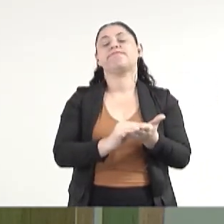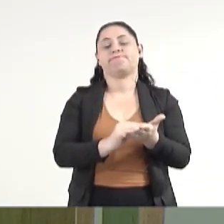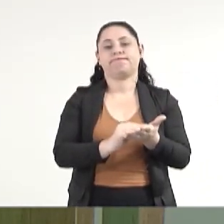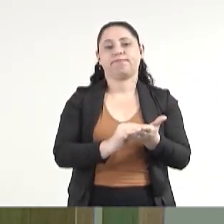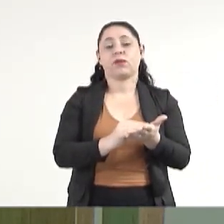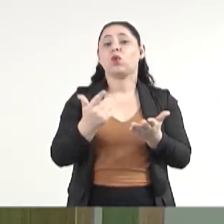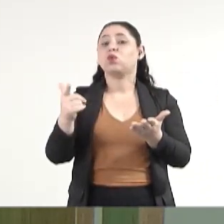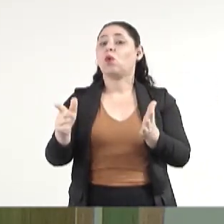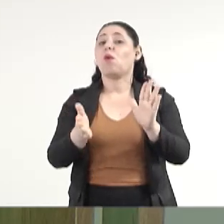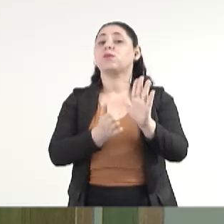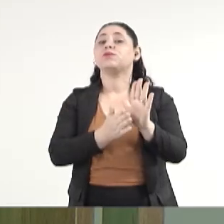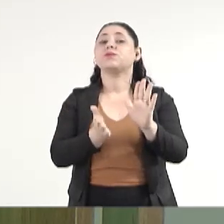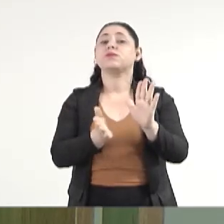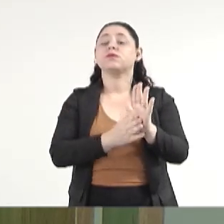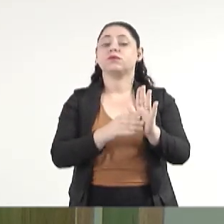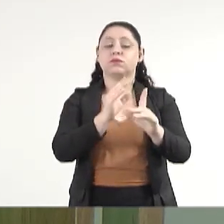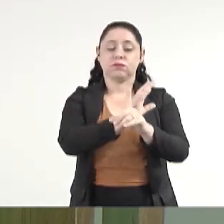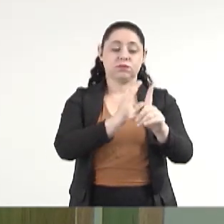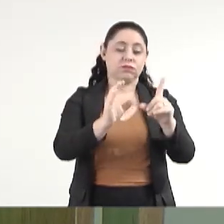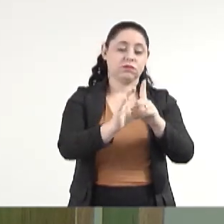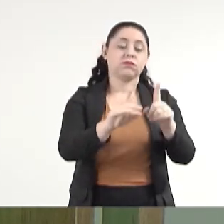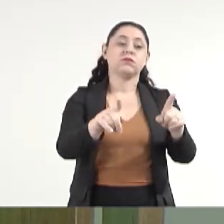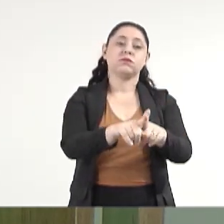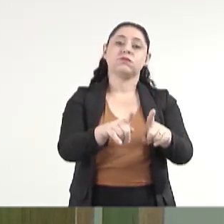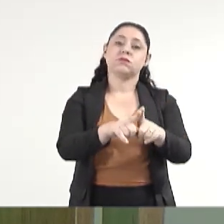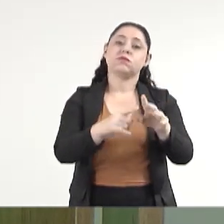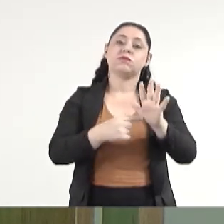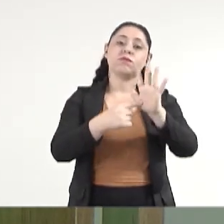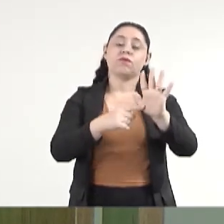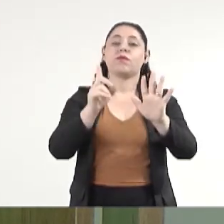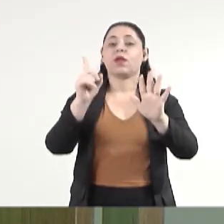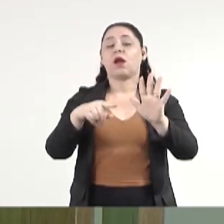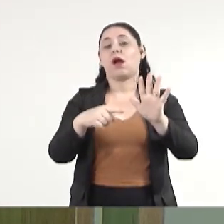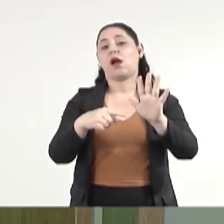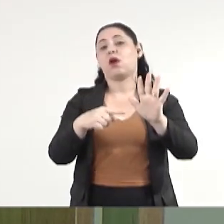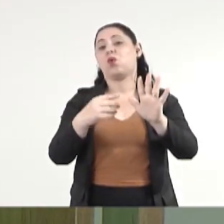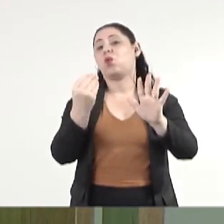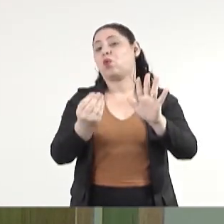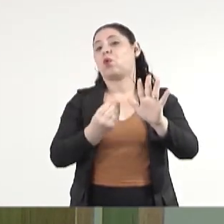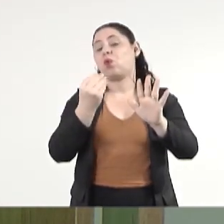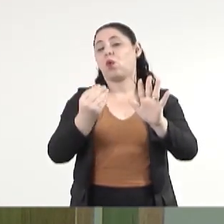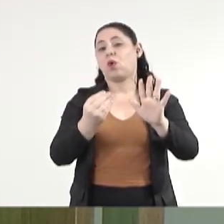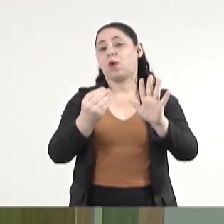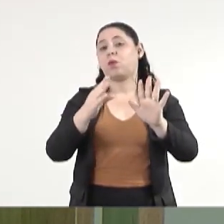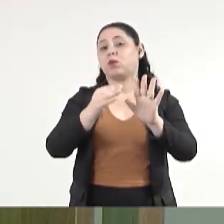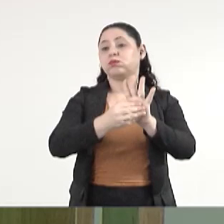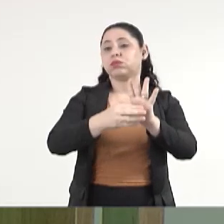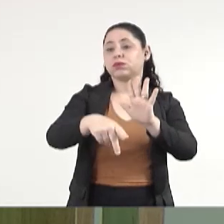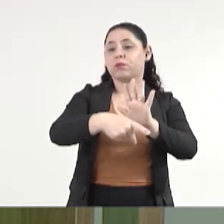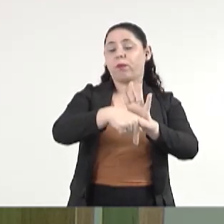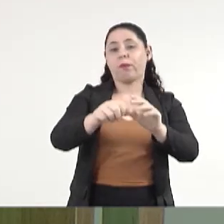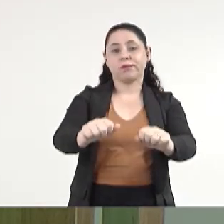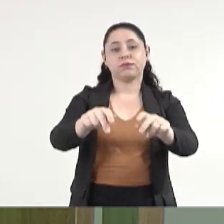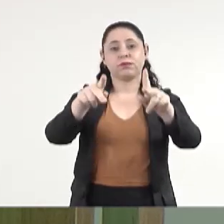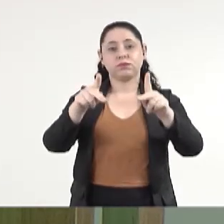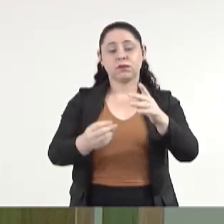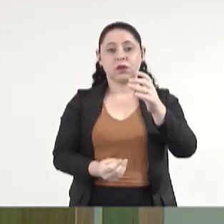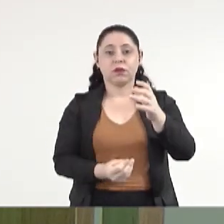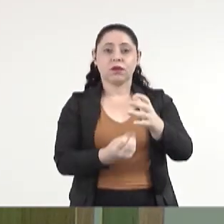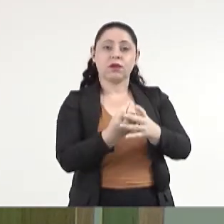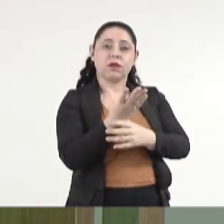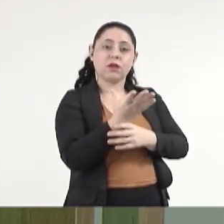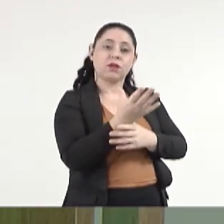bastante. E uma outra proposta que a comunidade também apresentou, que foi apresentada como um dos encaminhamentos também na audiência pública, é